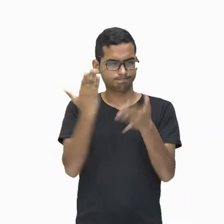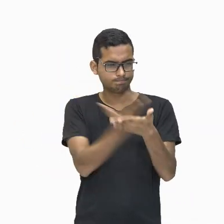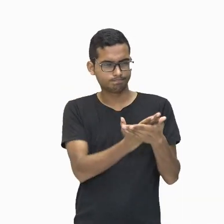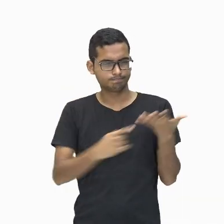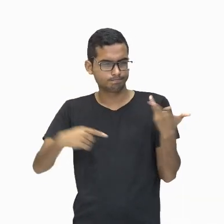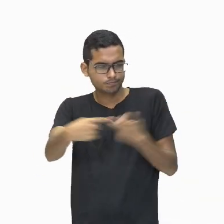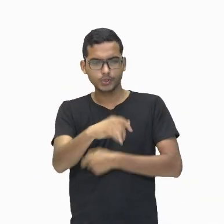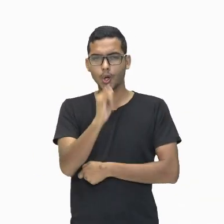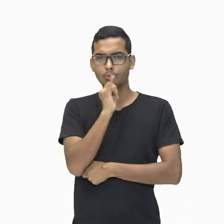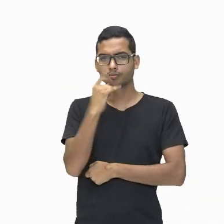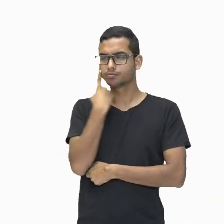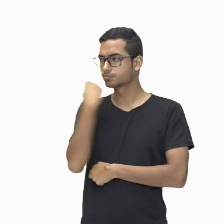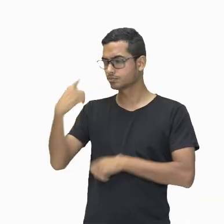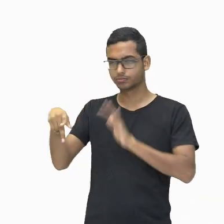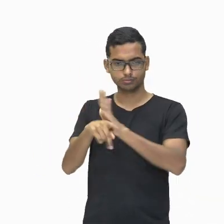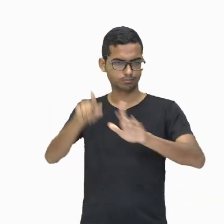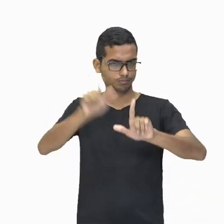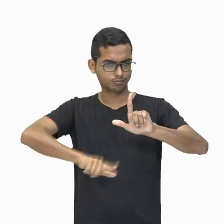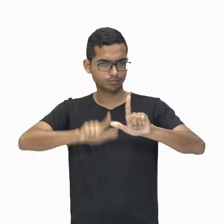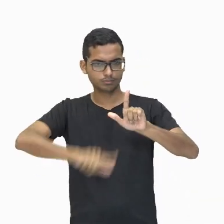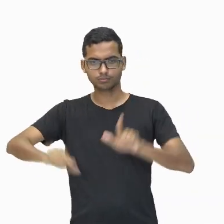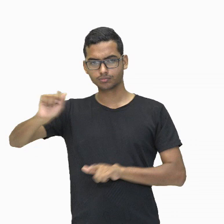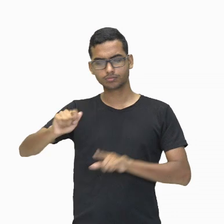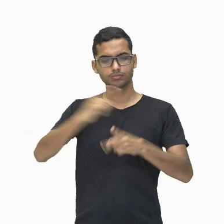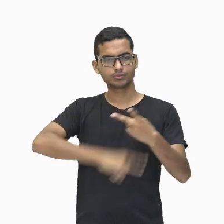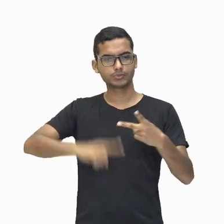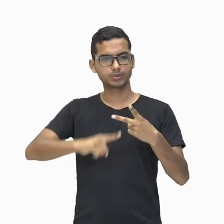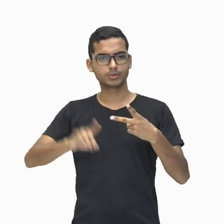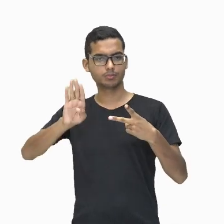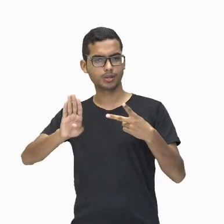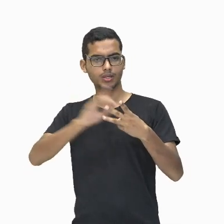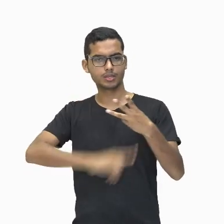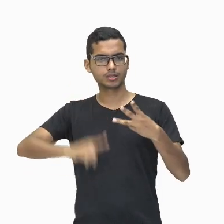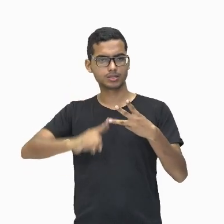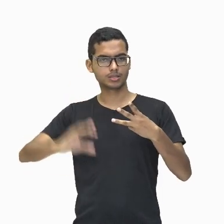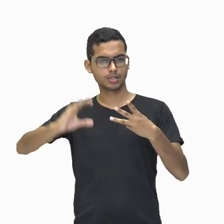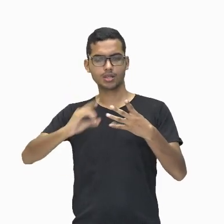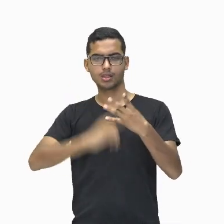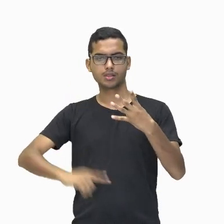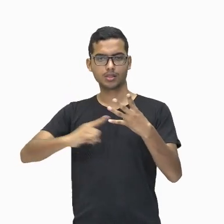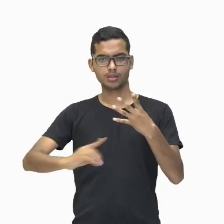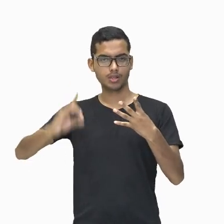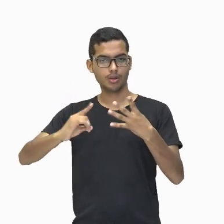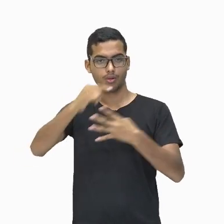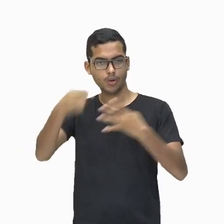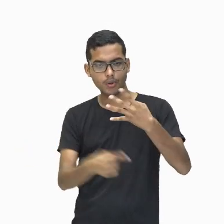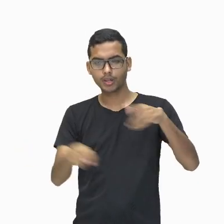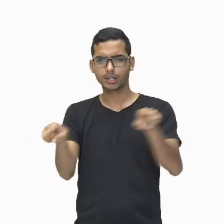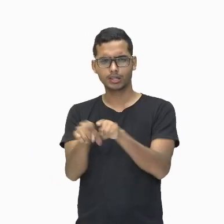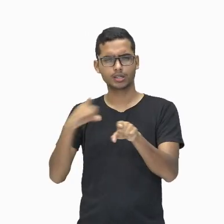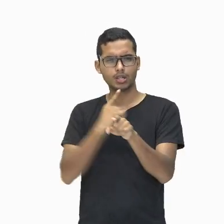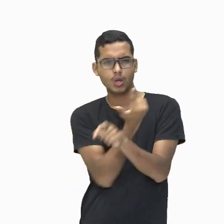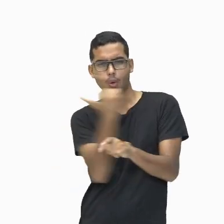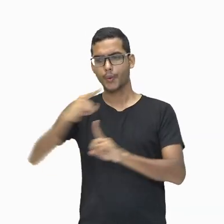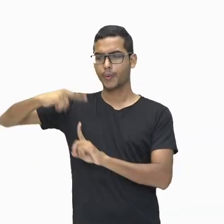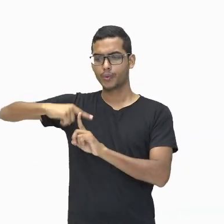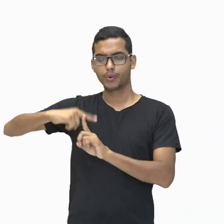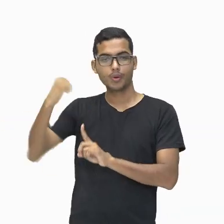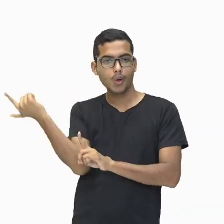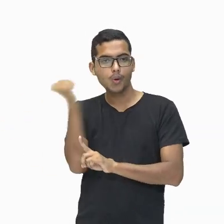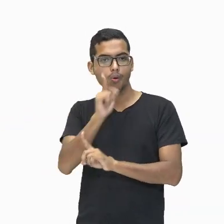Temos aí o exemplo da letra A, temos o exemplo da letra B. Te mostrei, inclusive, que existem outras formas da